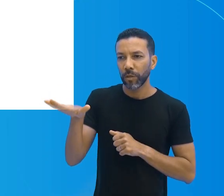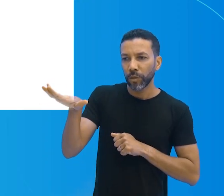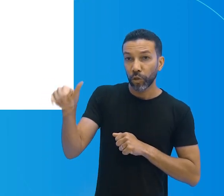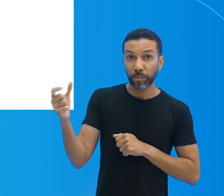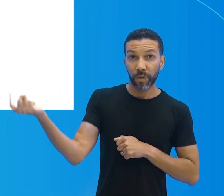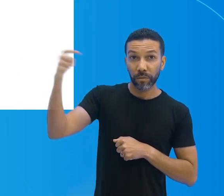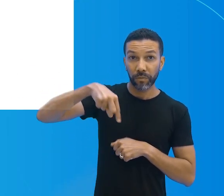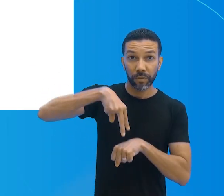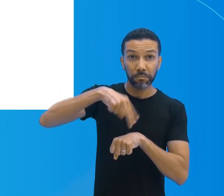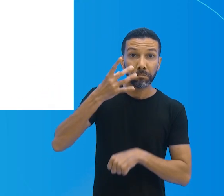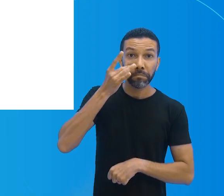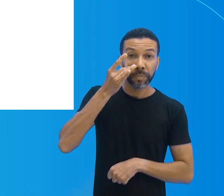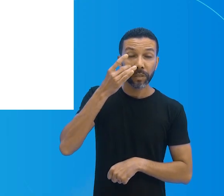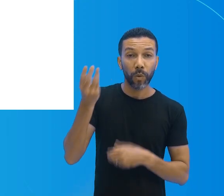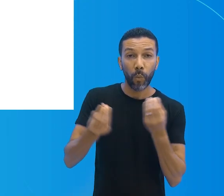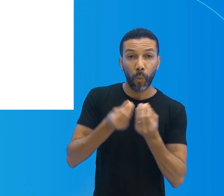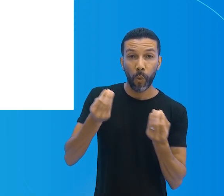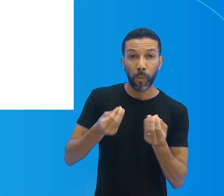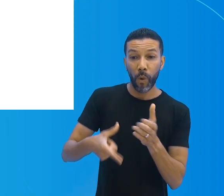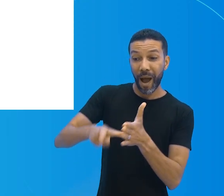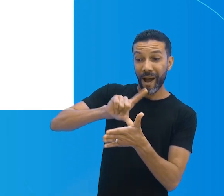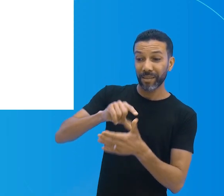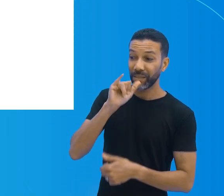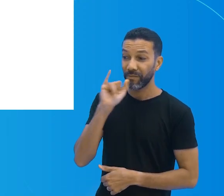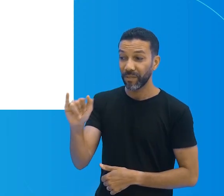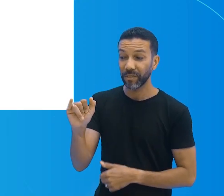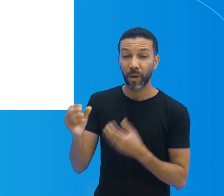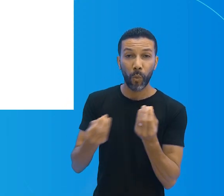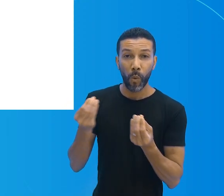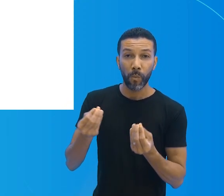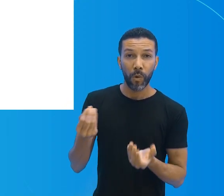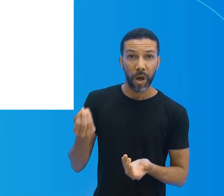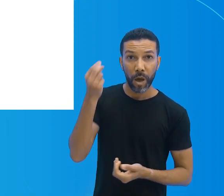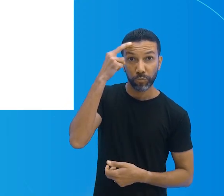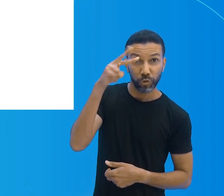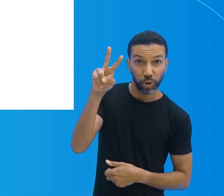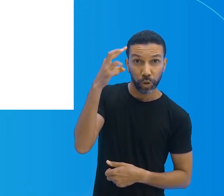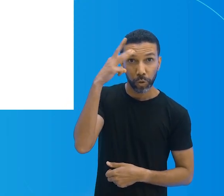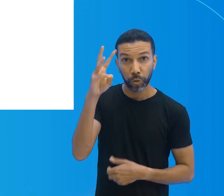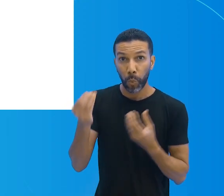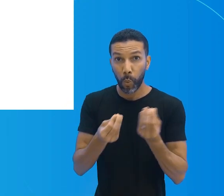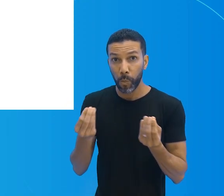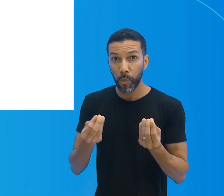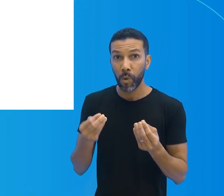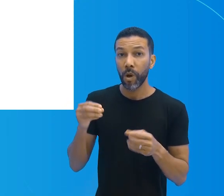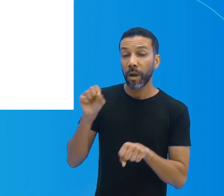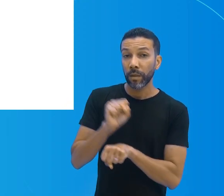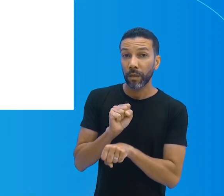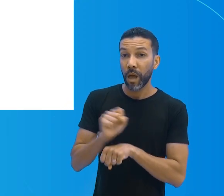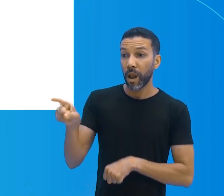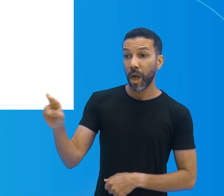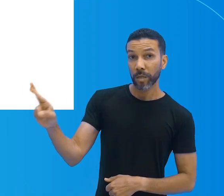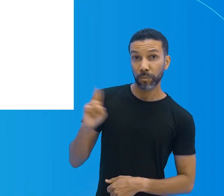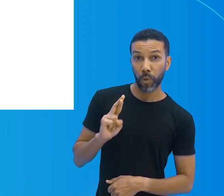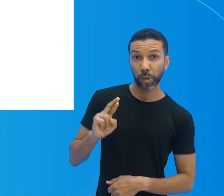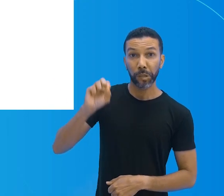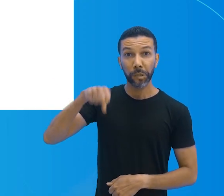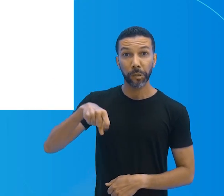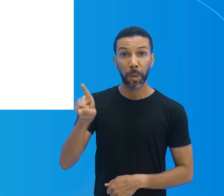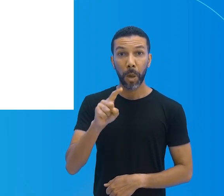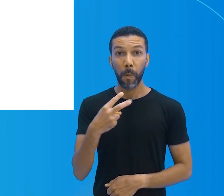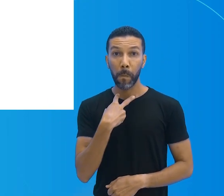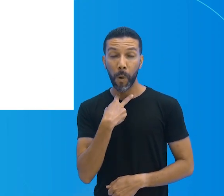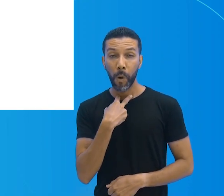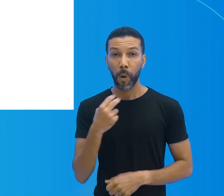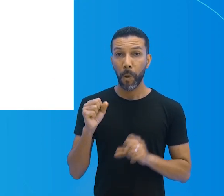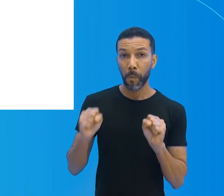se convocar um servidor a trabalhar no presencial, né? Qual é o tempo de resposta que esse servidor